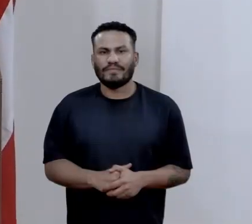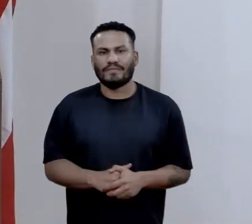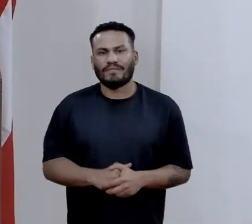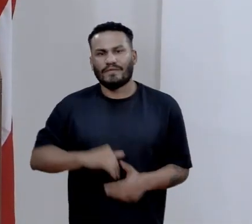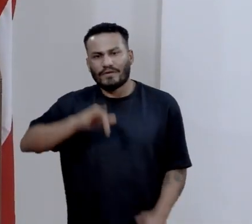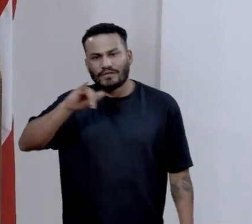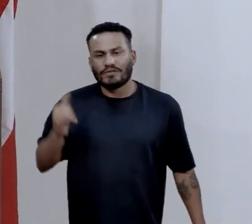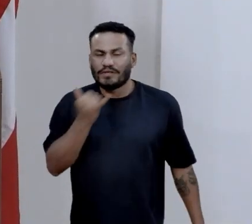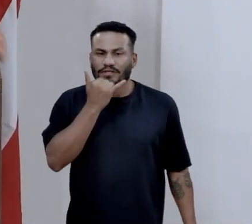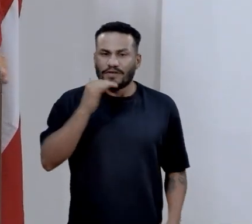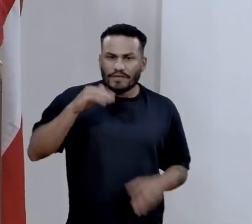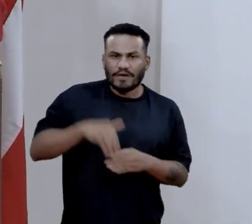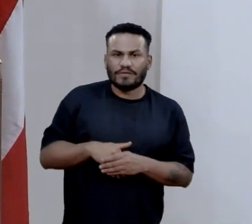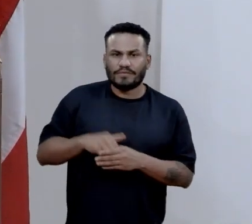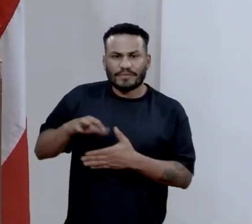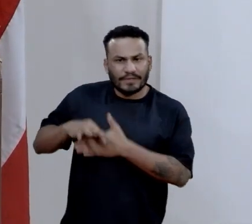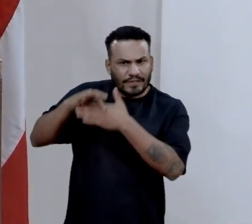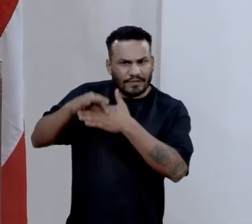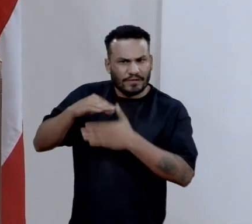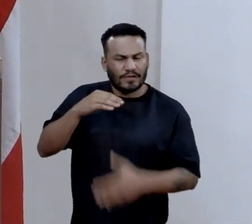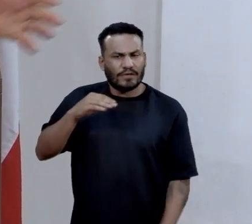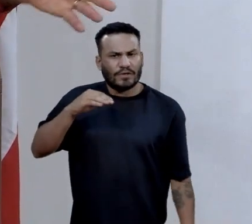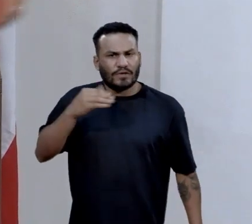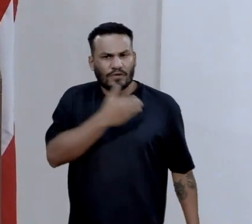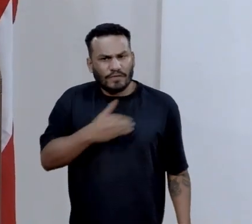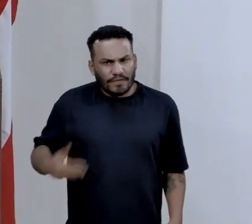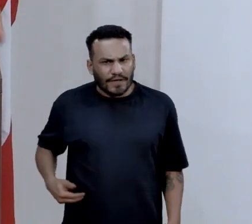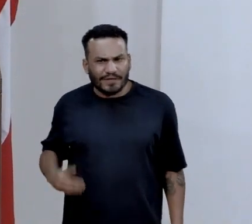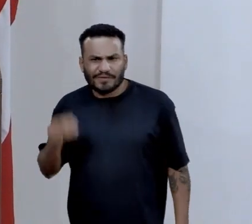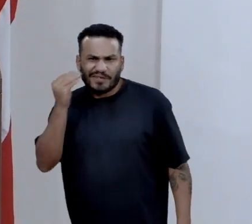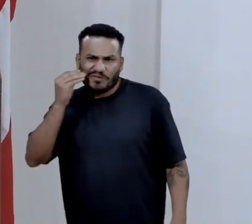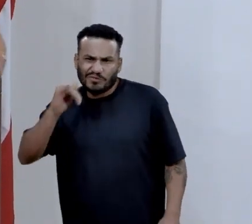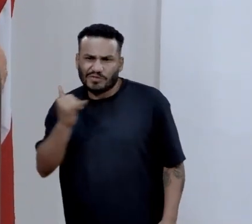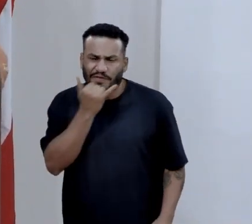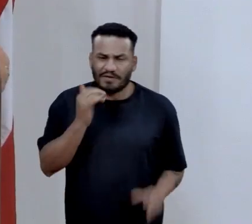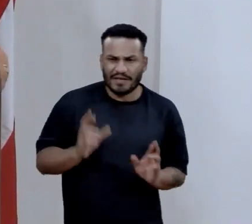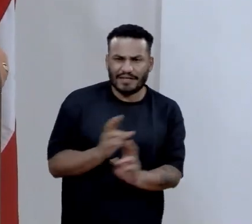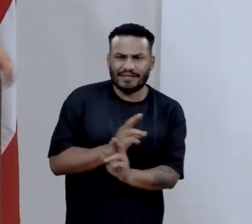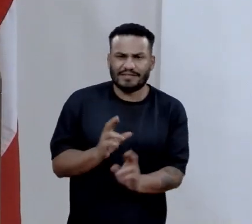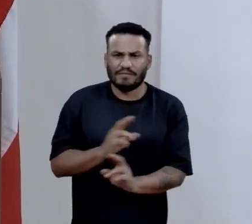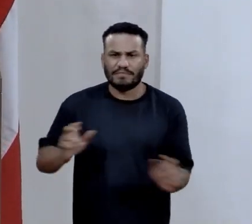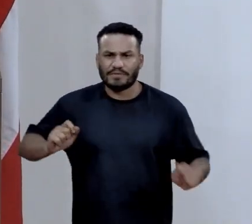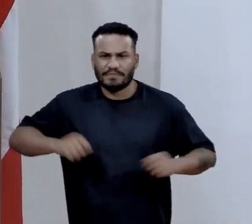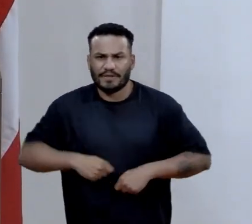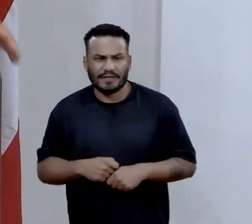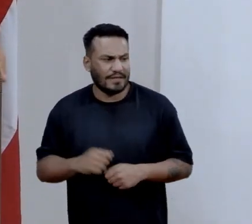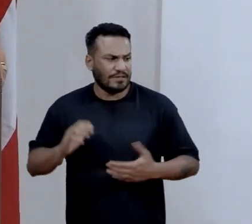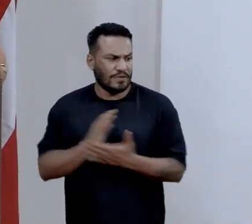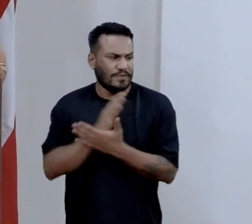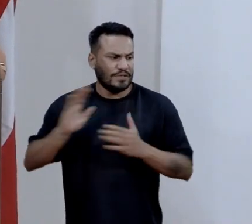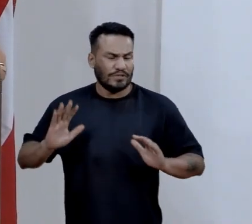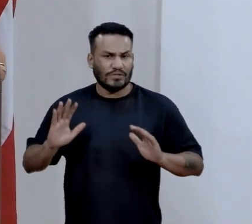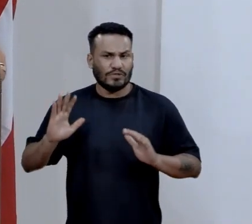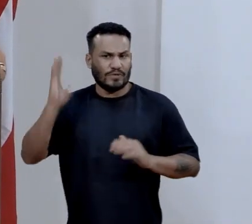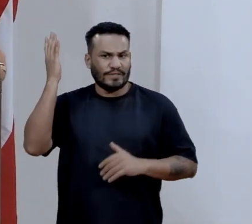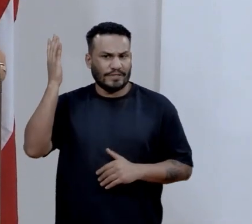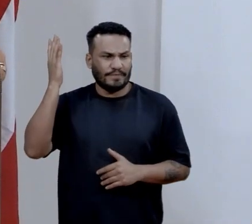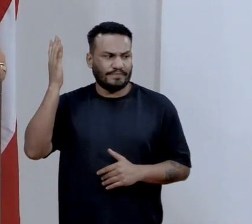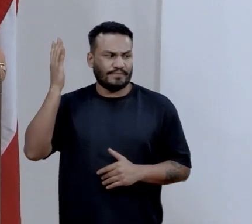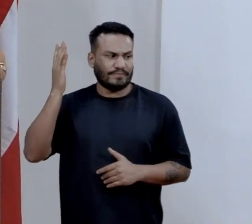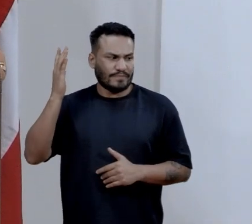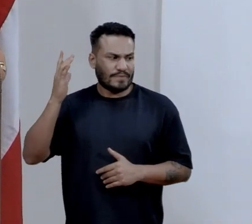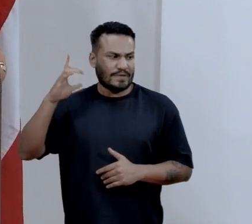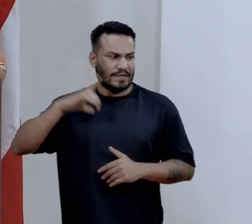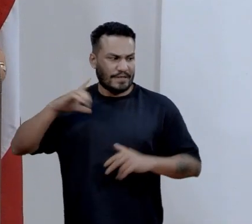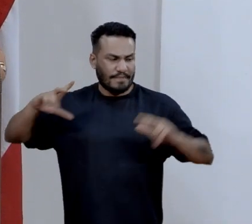Queria justificar o meu voto. O líder do governo tentou justificar aqui com relação à possibilidade de algumas situações aí que têm